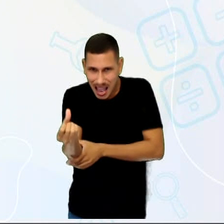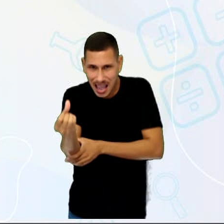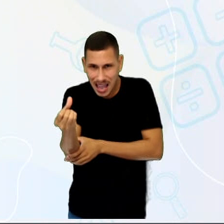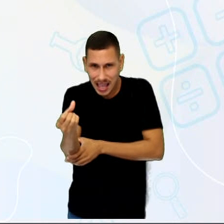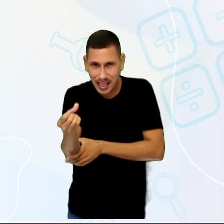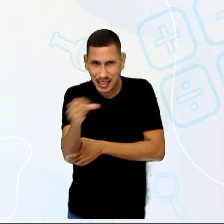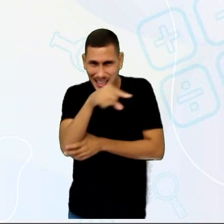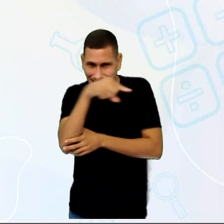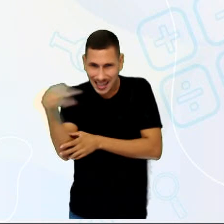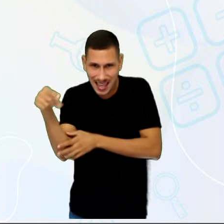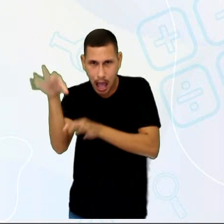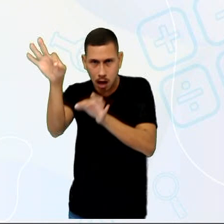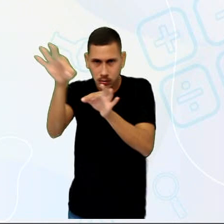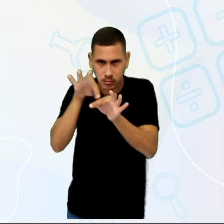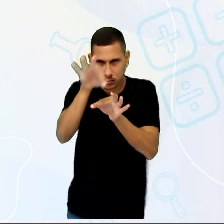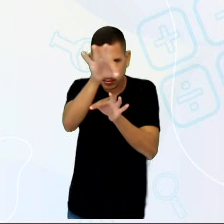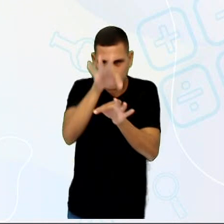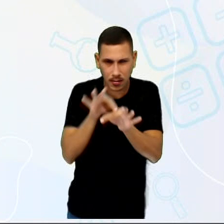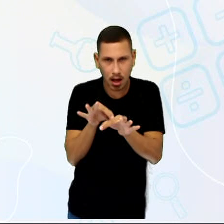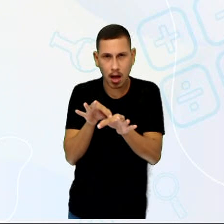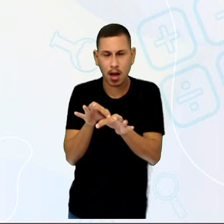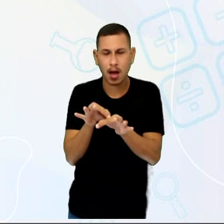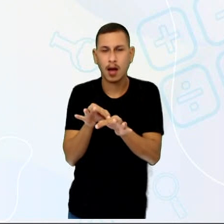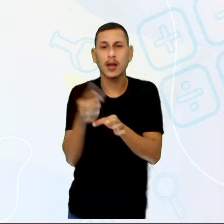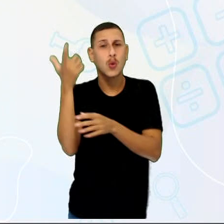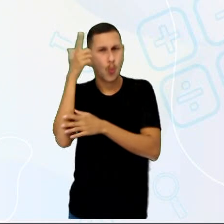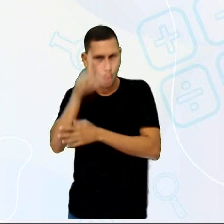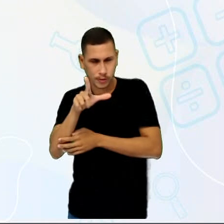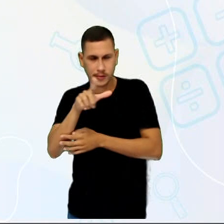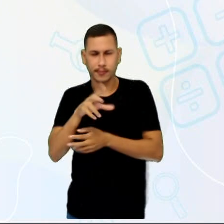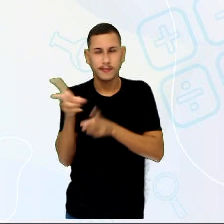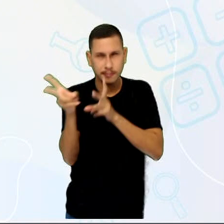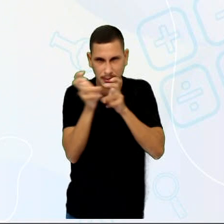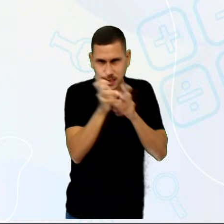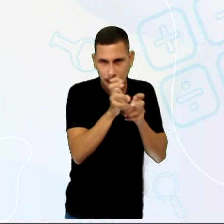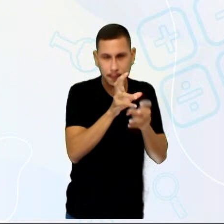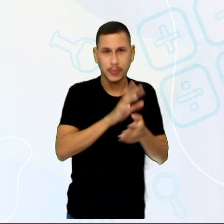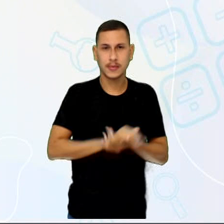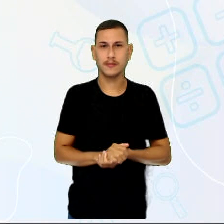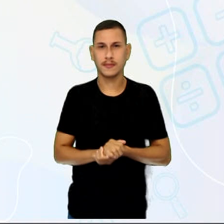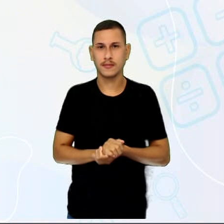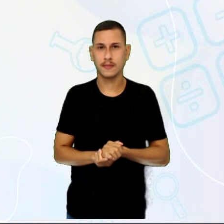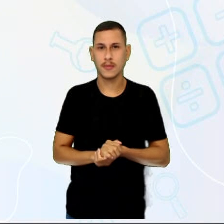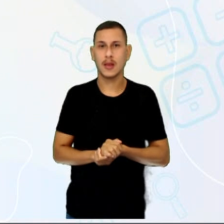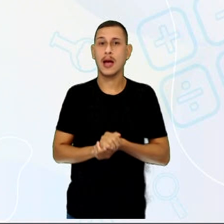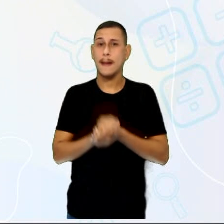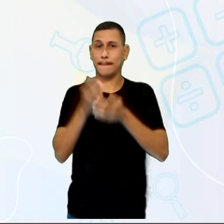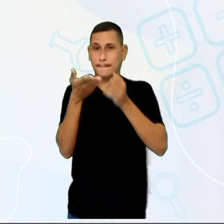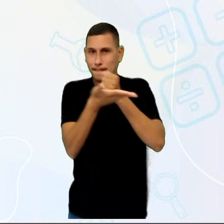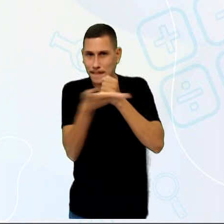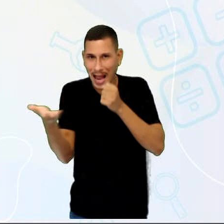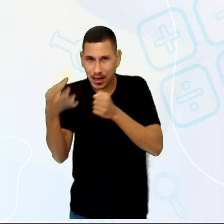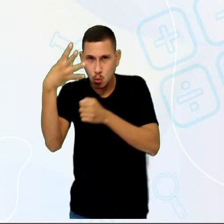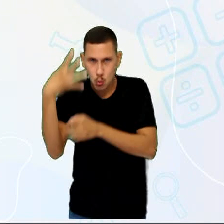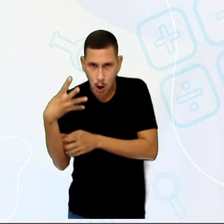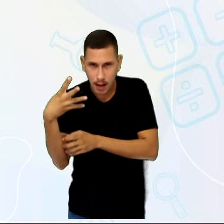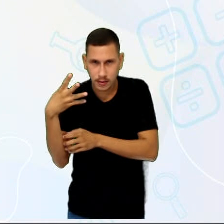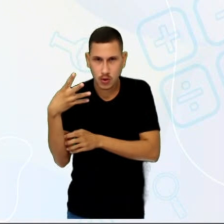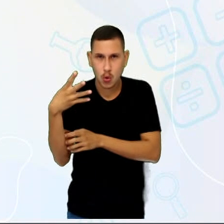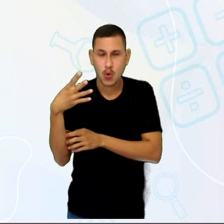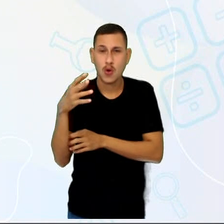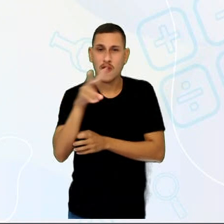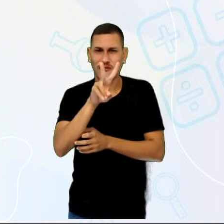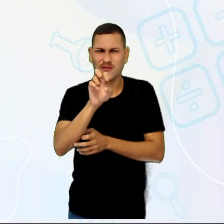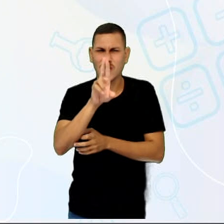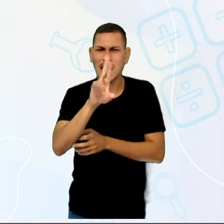de encontro. Vamos ver o que acontece no próximo. Lados na base eu tenho 4, vértices eu tenho